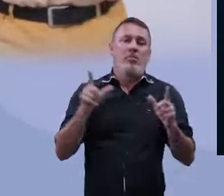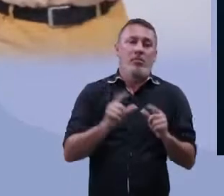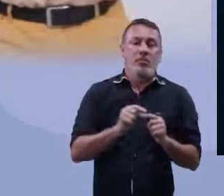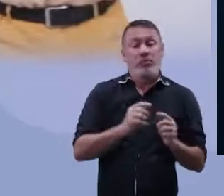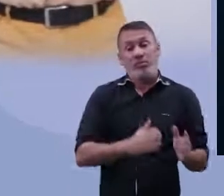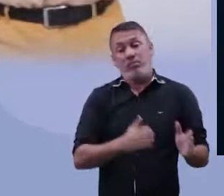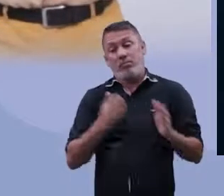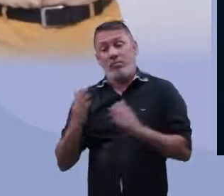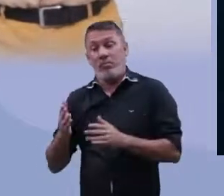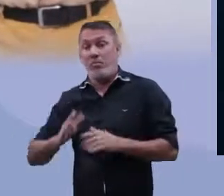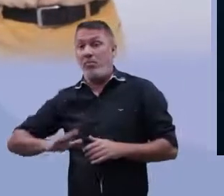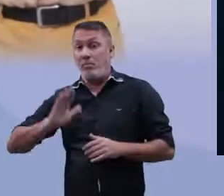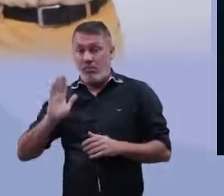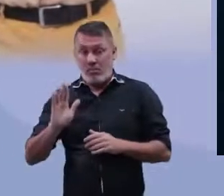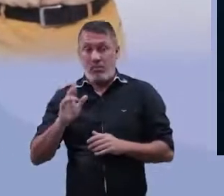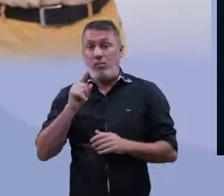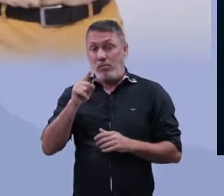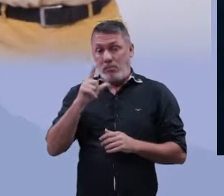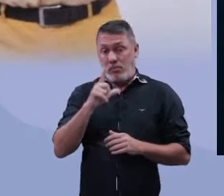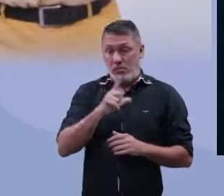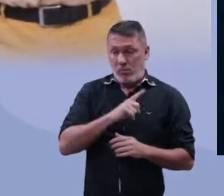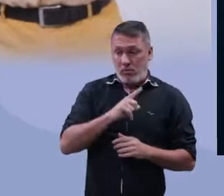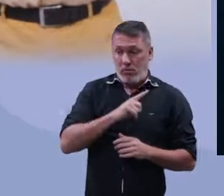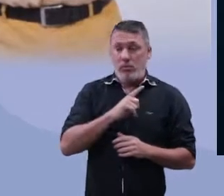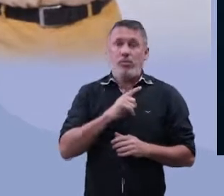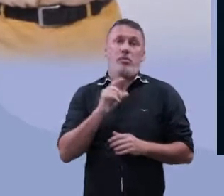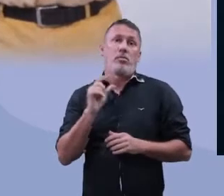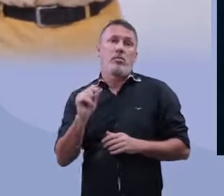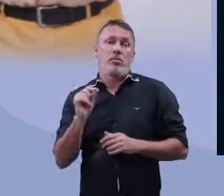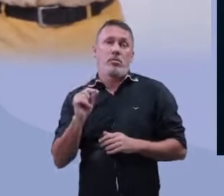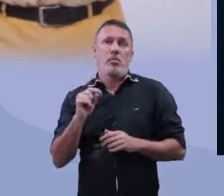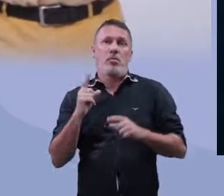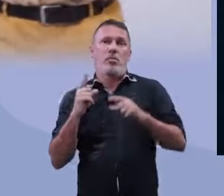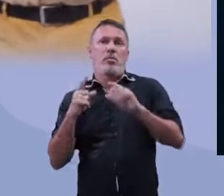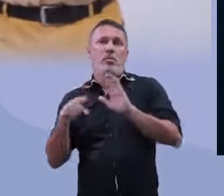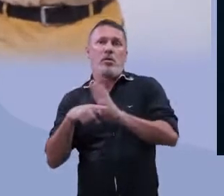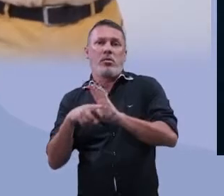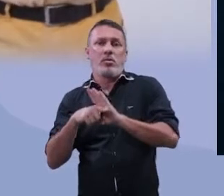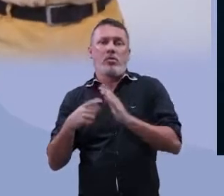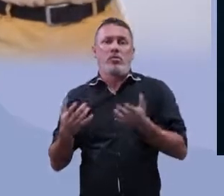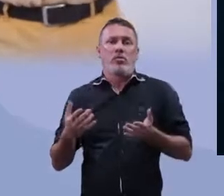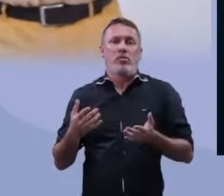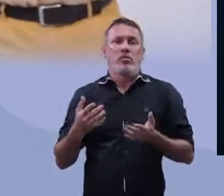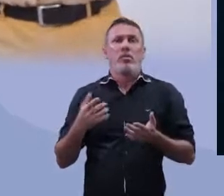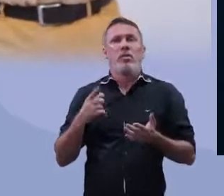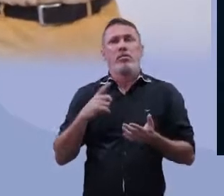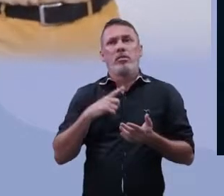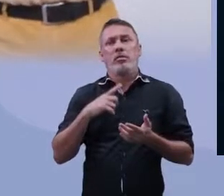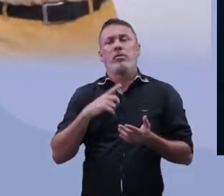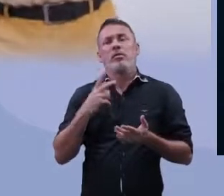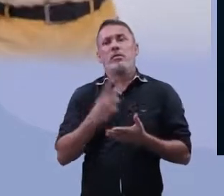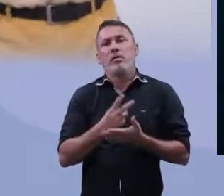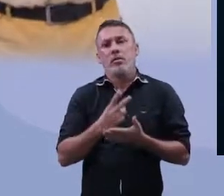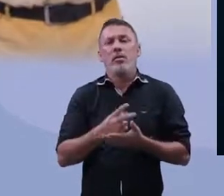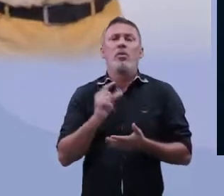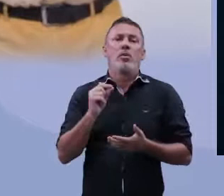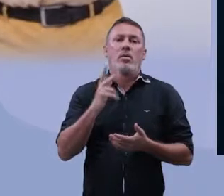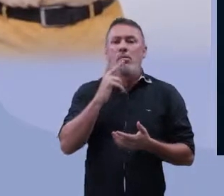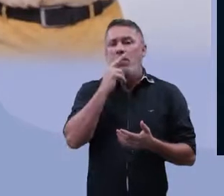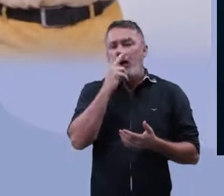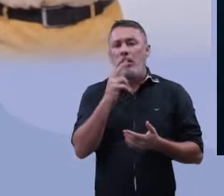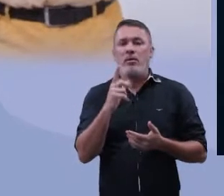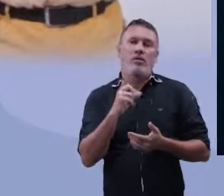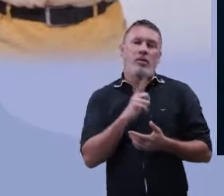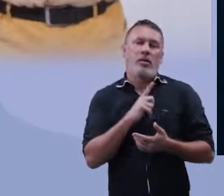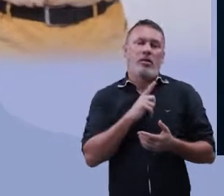Mas você vai ter aí a questão, né, de desvantagem, é a questão, como já havia dito, a questão de isolamento